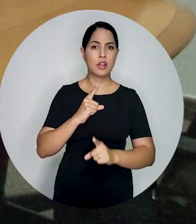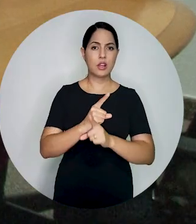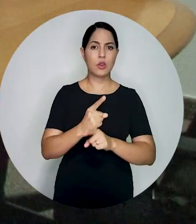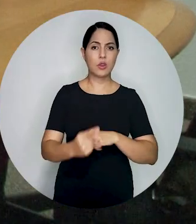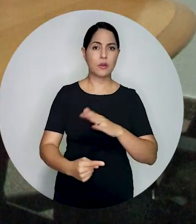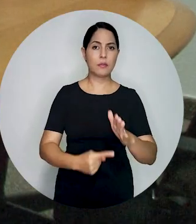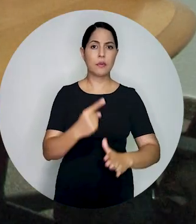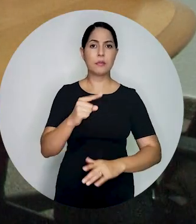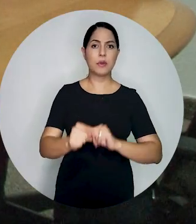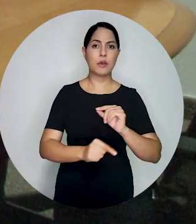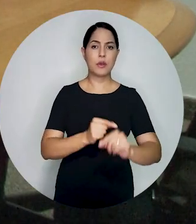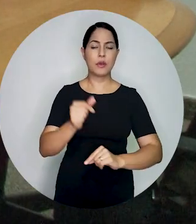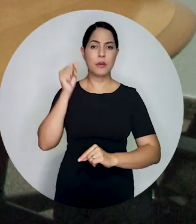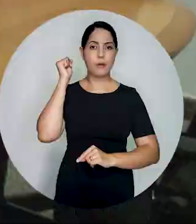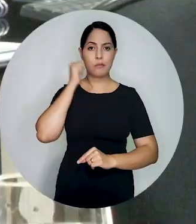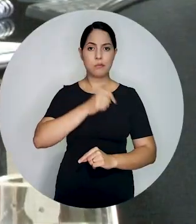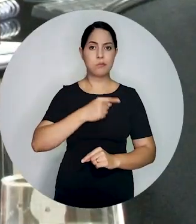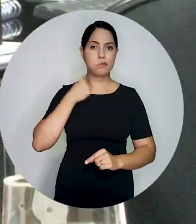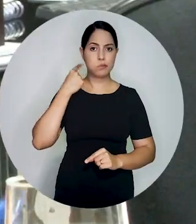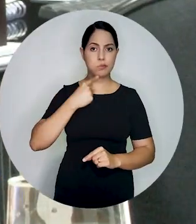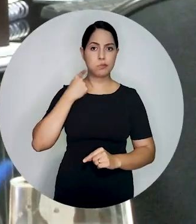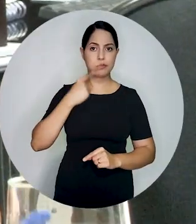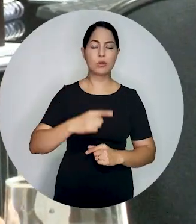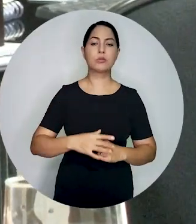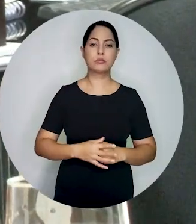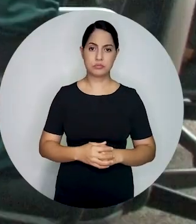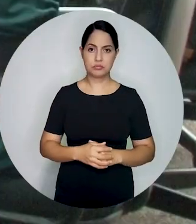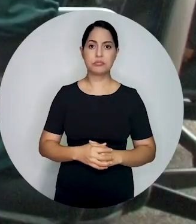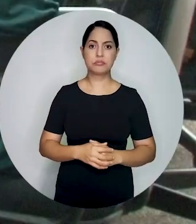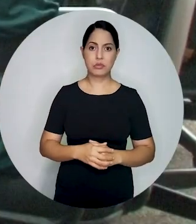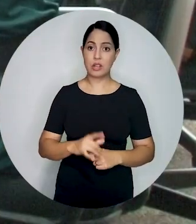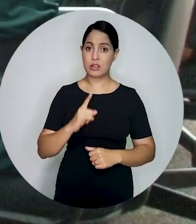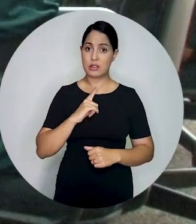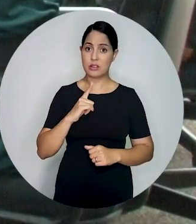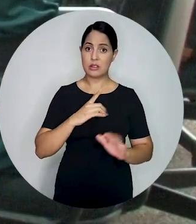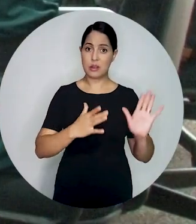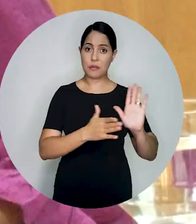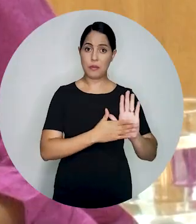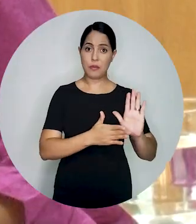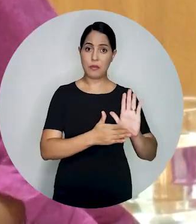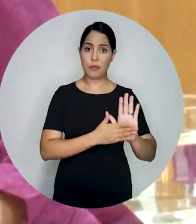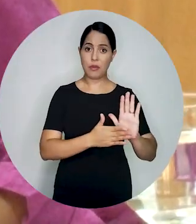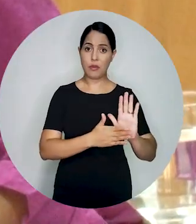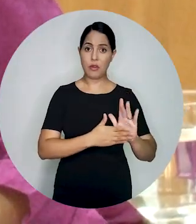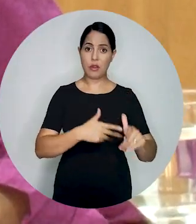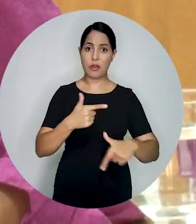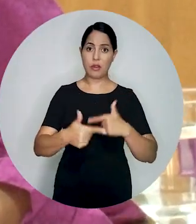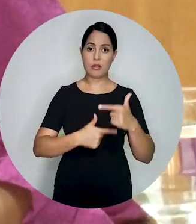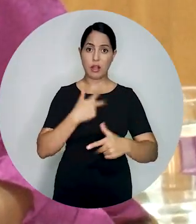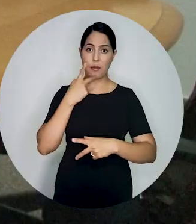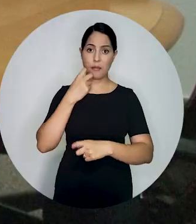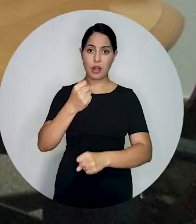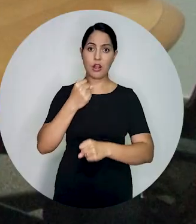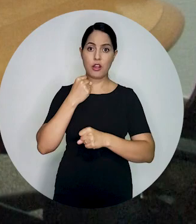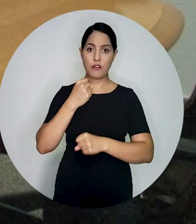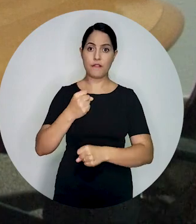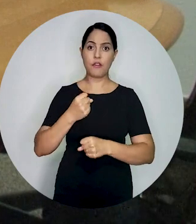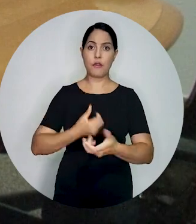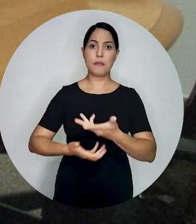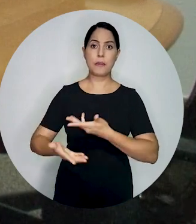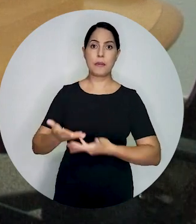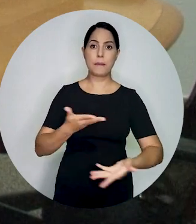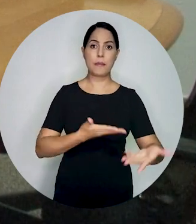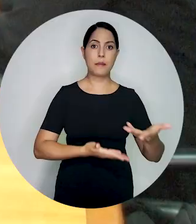primeiro encontro da diretoria da Comissão Nacional da Mulher Advogada. Na pauta está o planejamento de ações que fortaleçam o trabalho